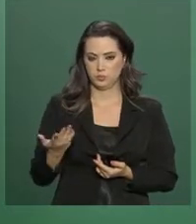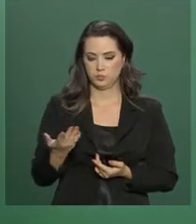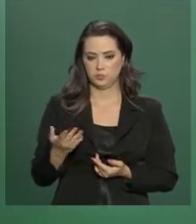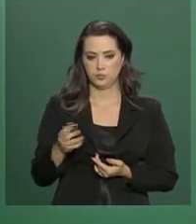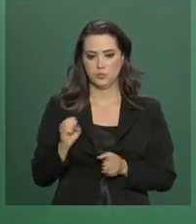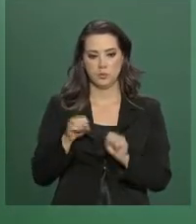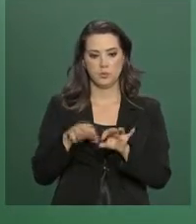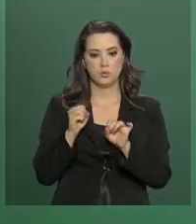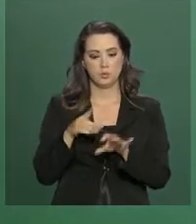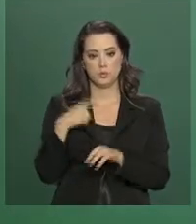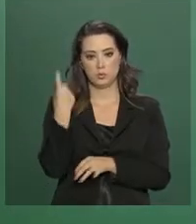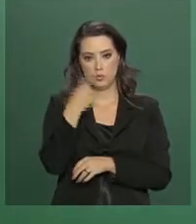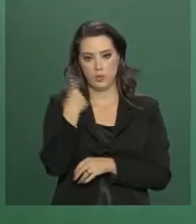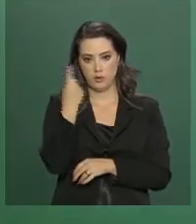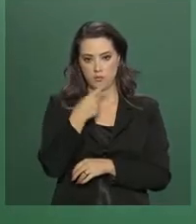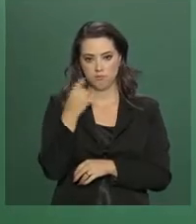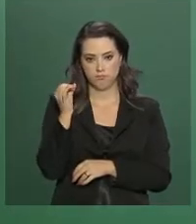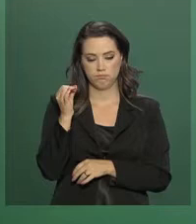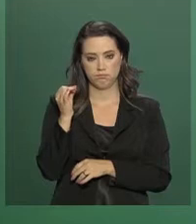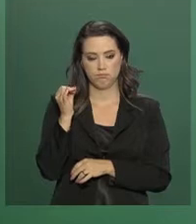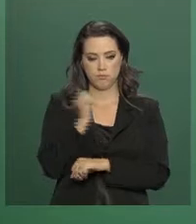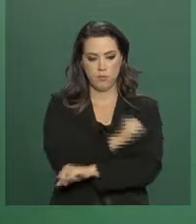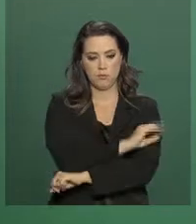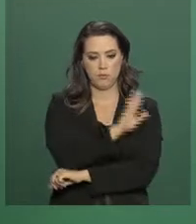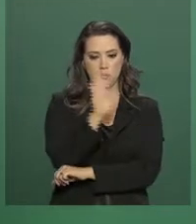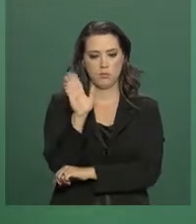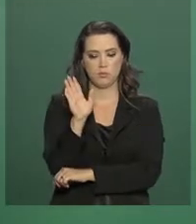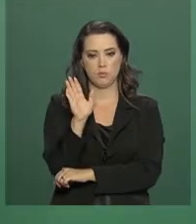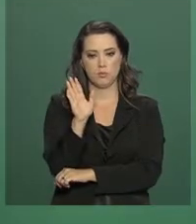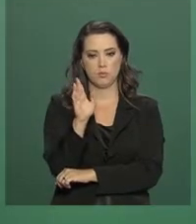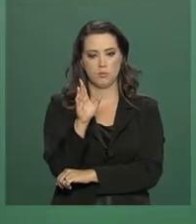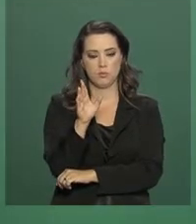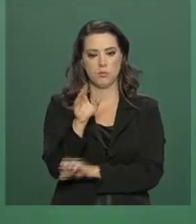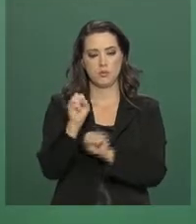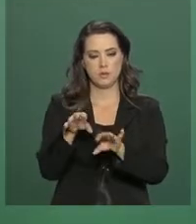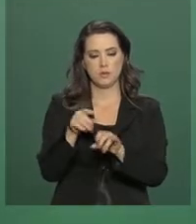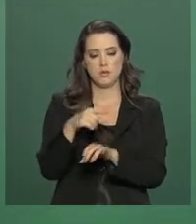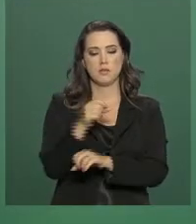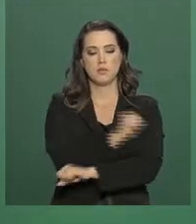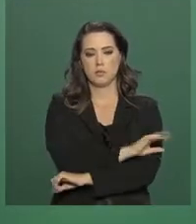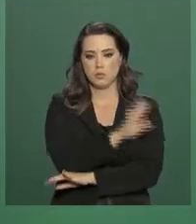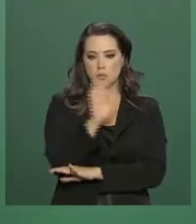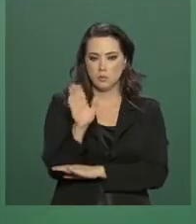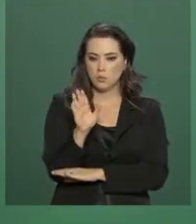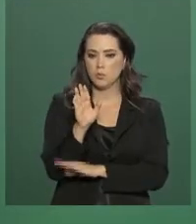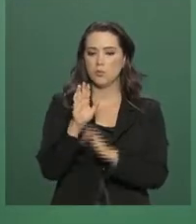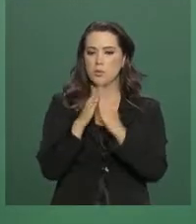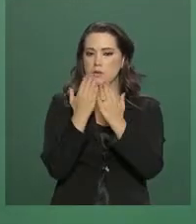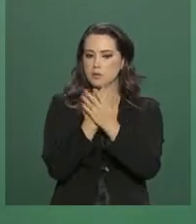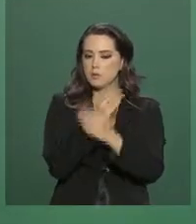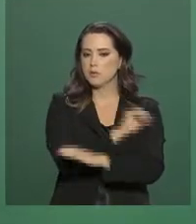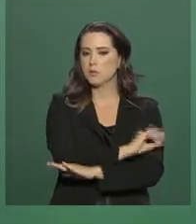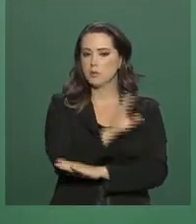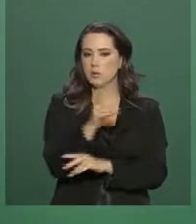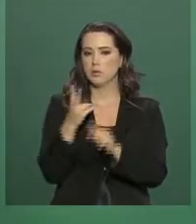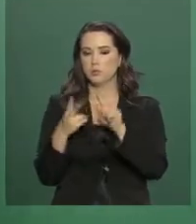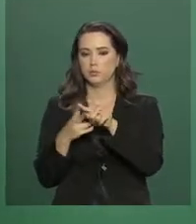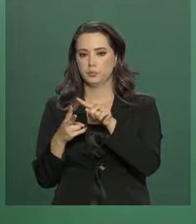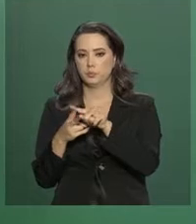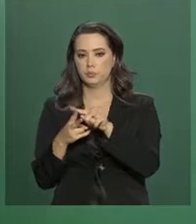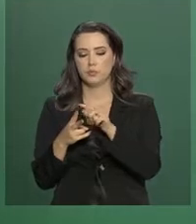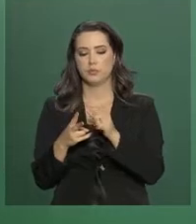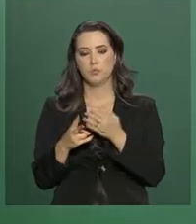do ensino em tempo integral na verdade há duas vertentes a ser executadas de um lado a